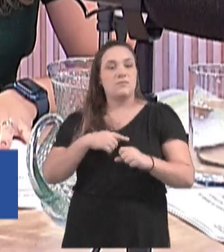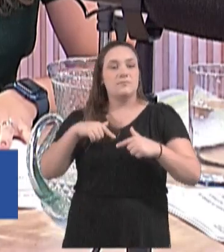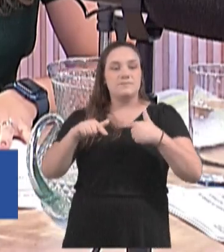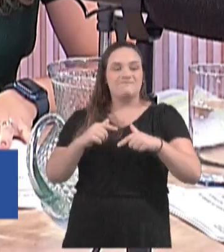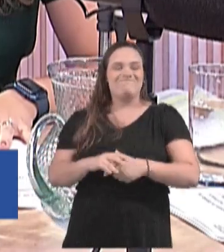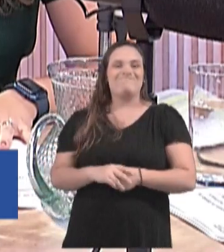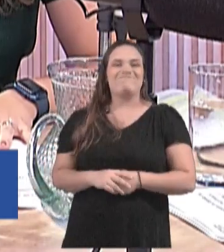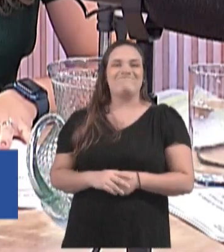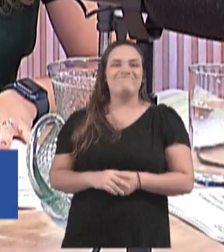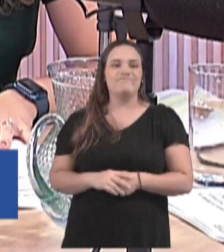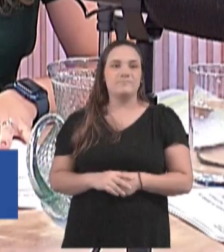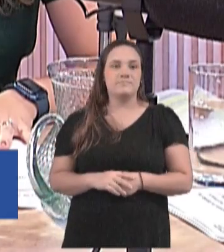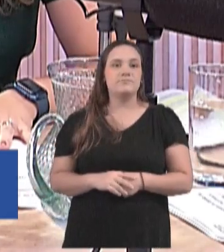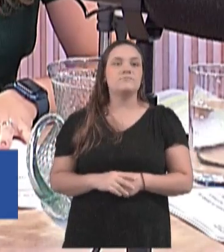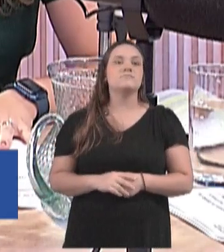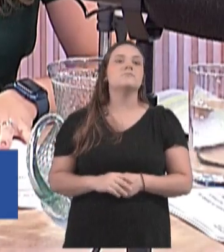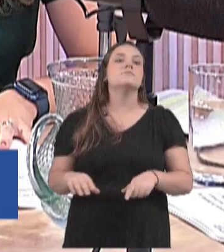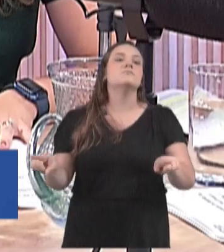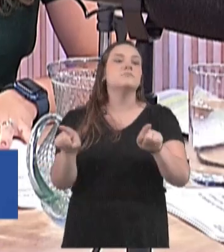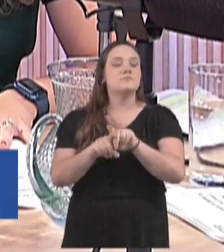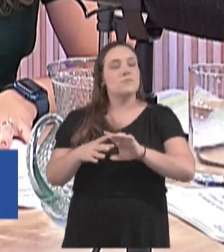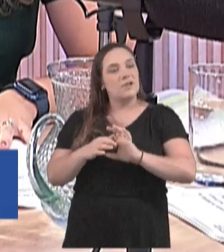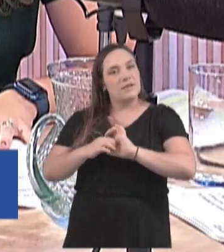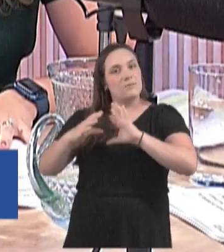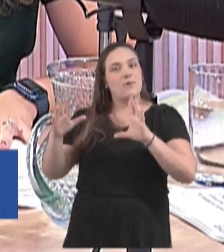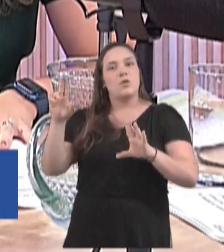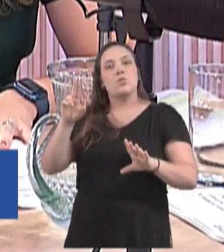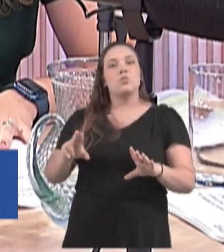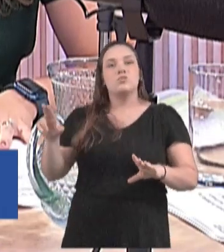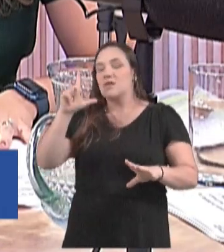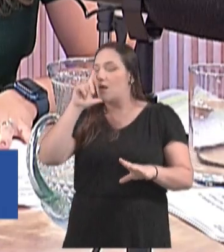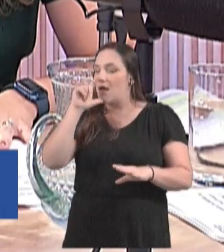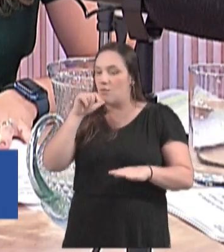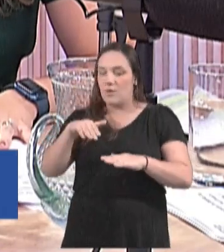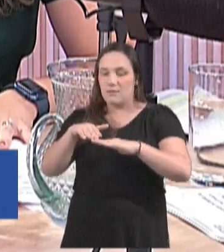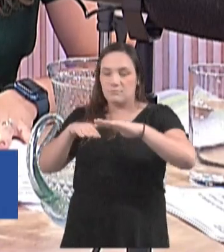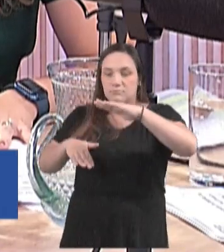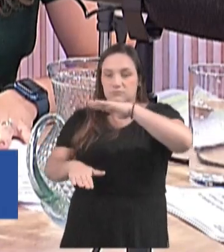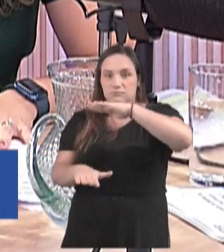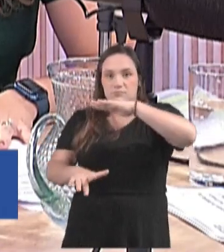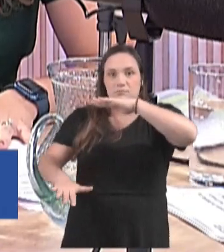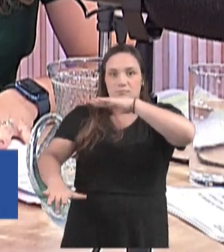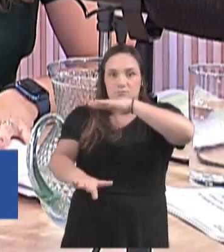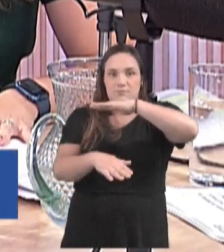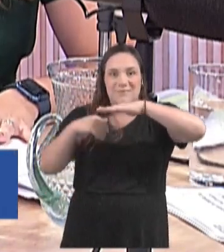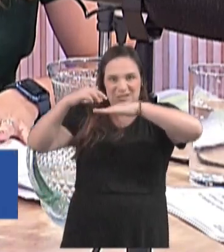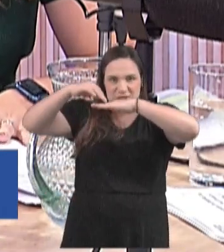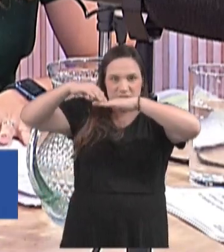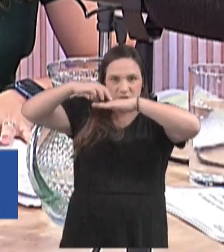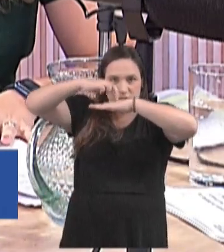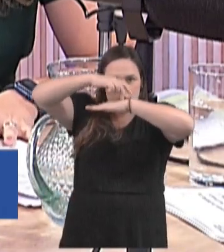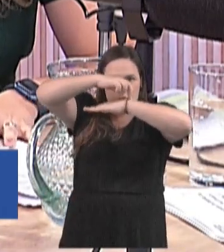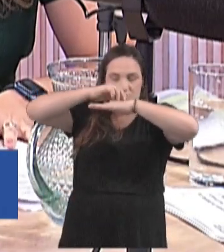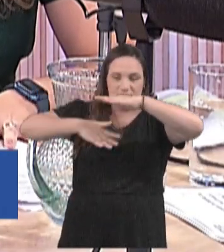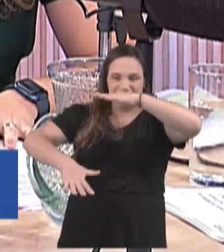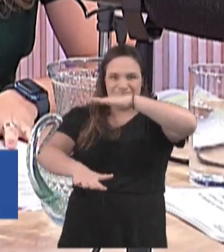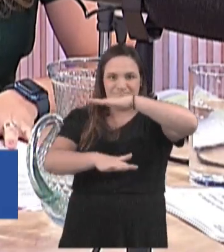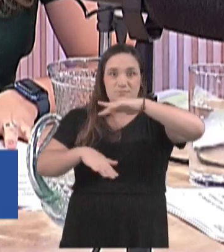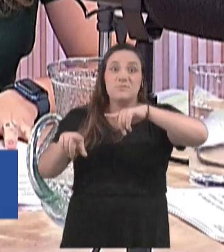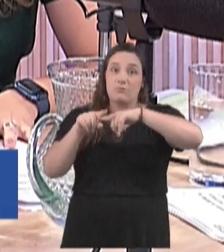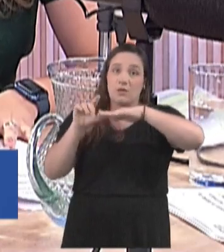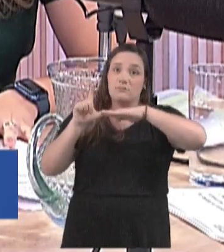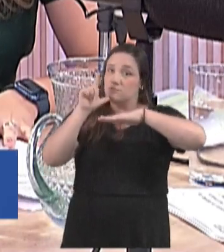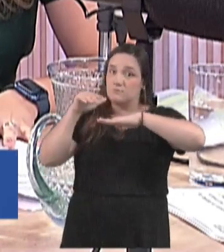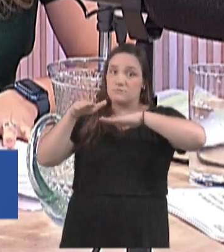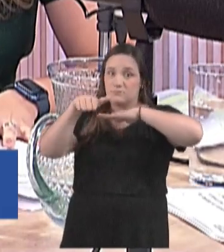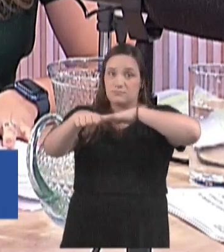ações, mas também a gente autoriza o uso da água, tanto água subterrânea como água superficial. A gente faz regularizações